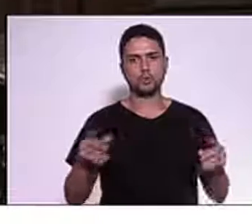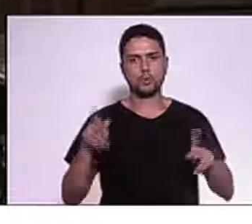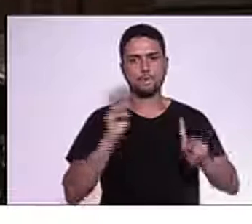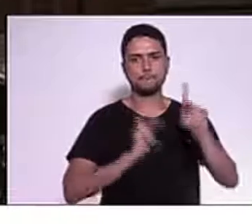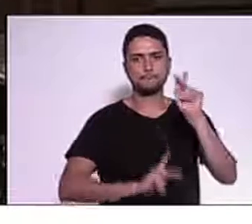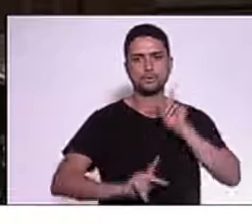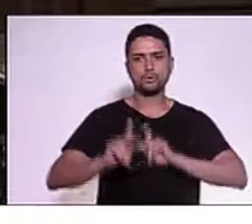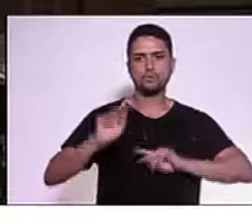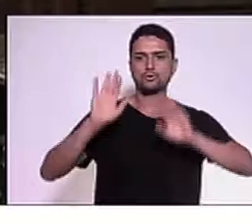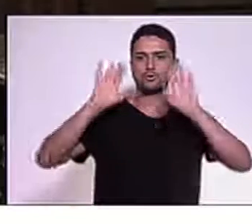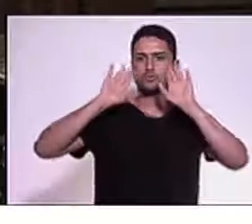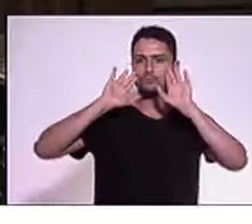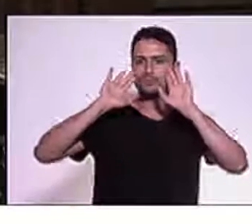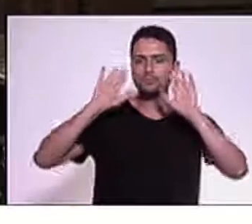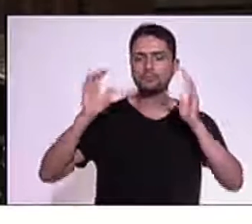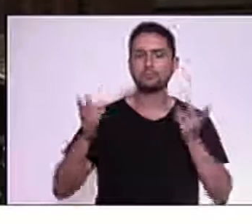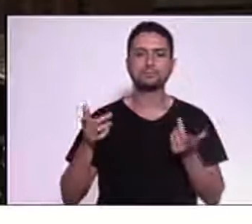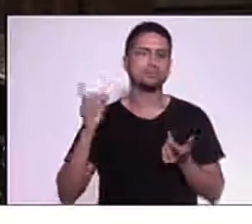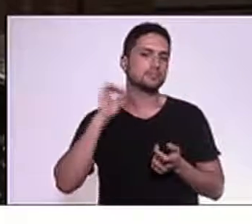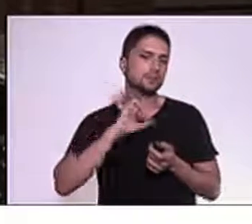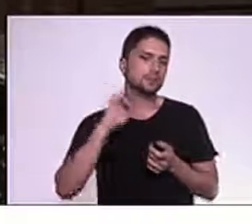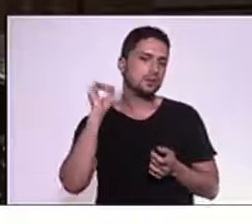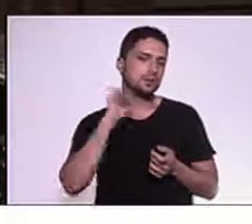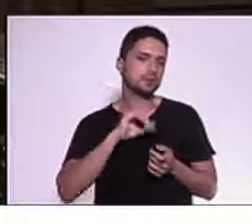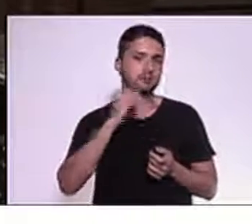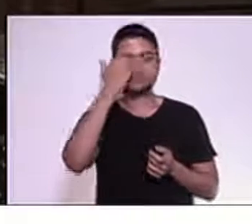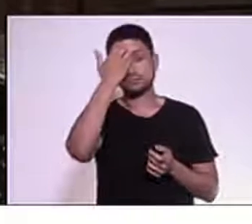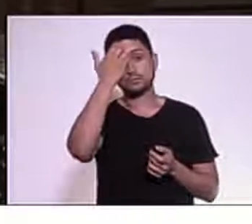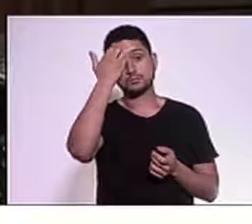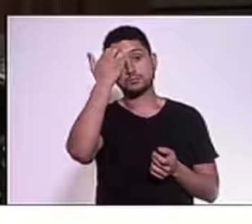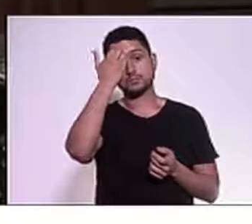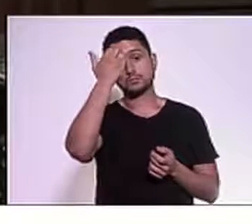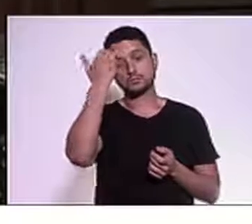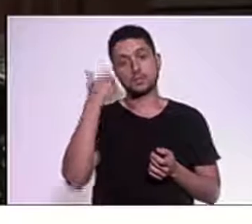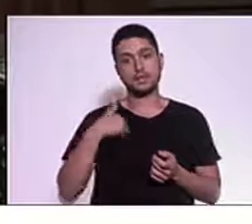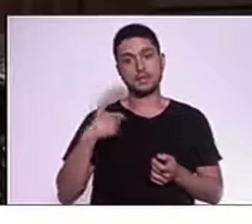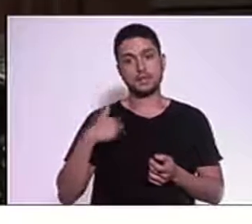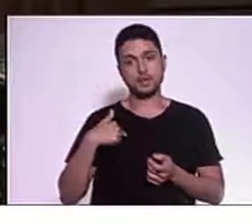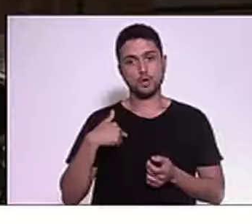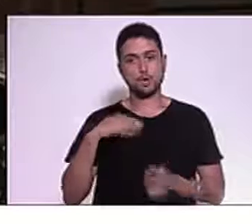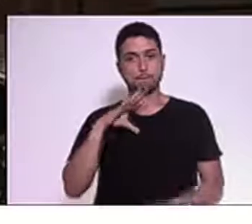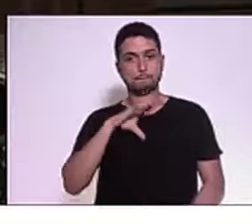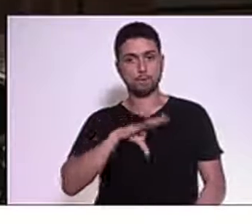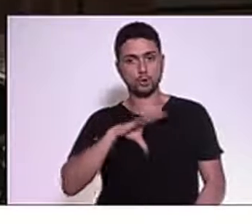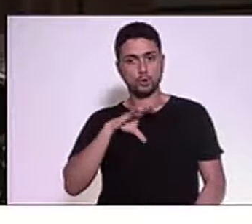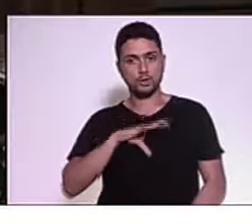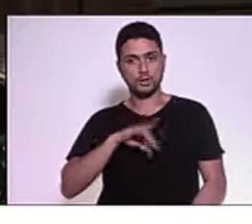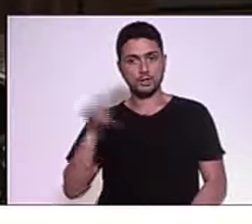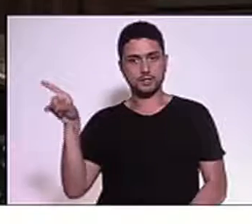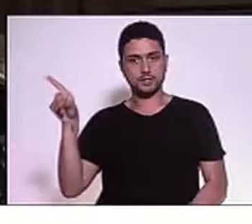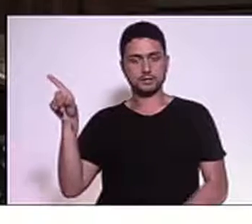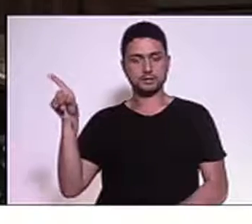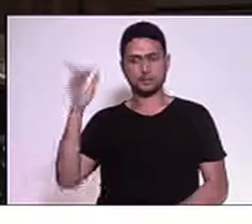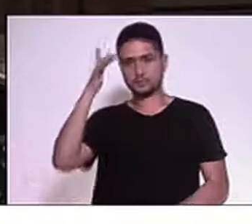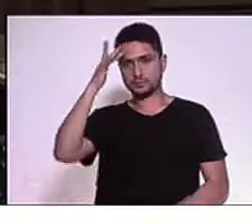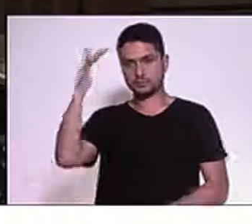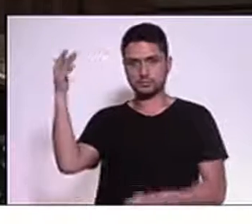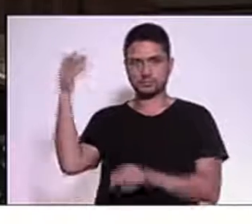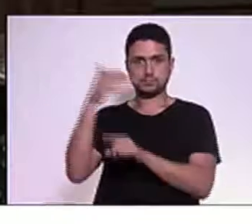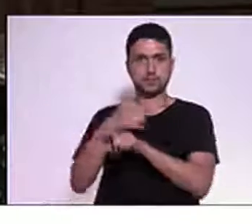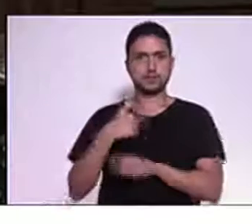dos cariocas, e eu quero me colocar, eu sou filha de imigrantes portugueses, uma vascaína com